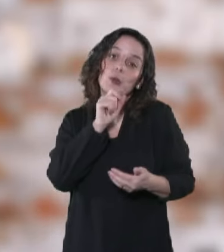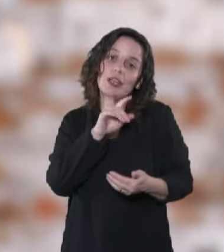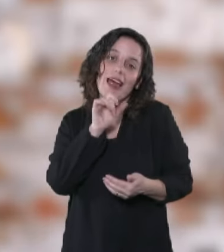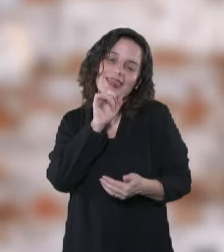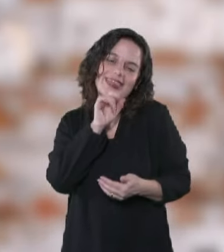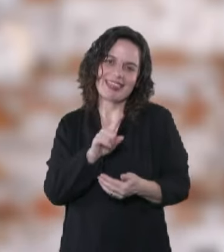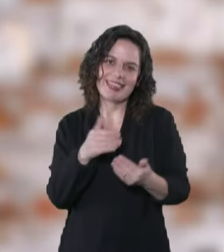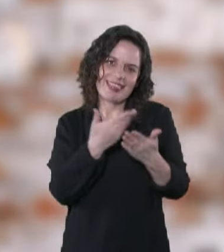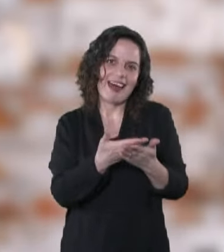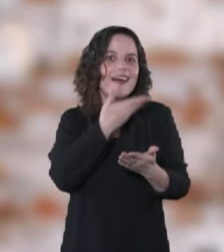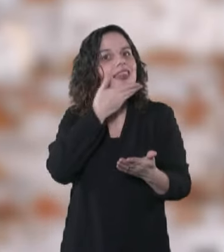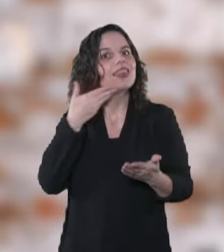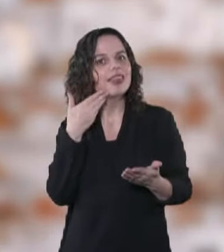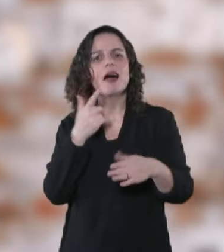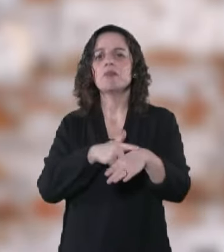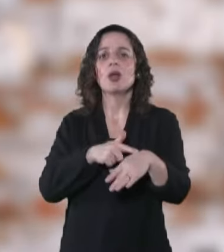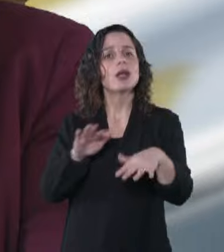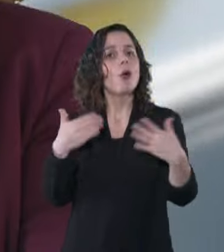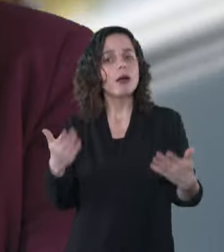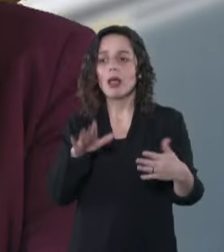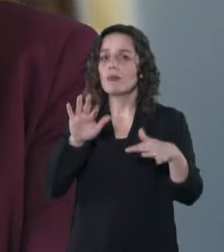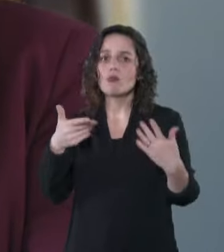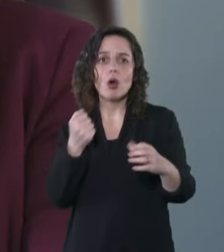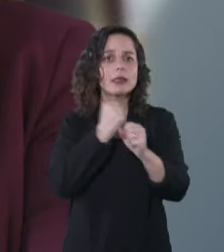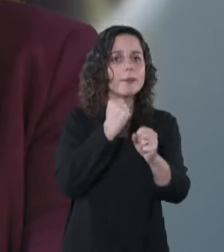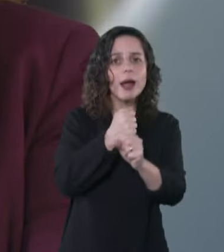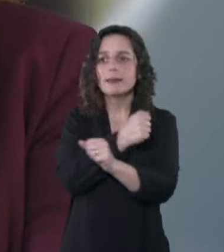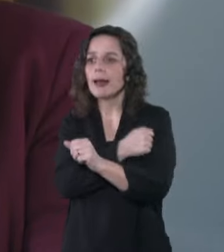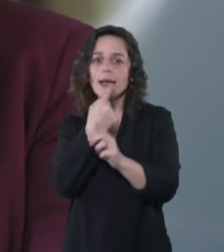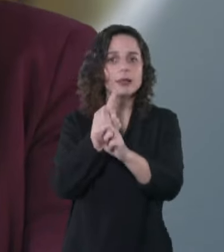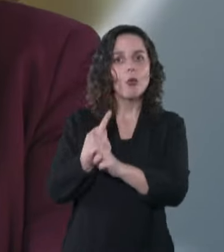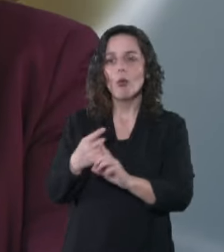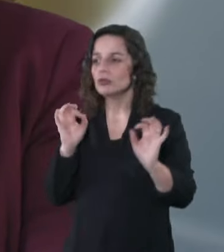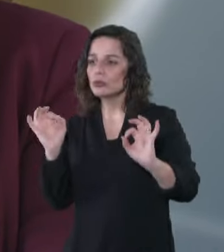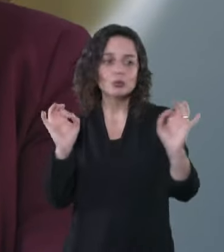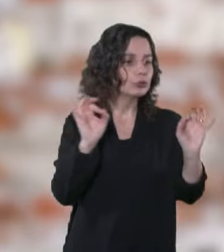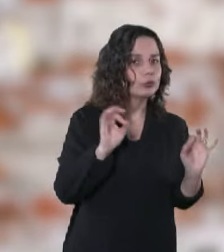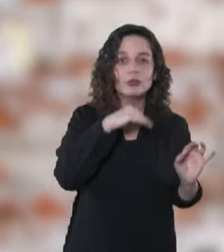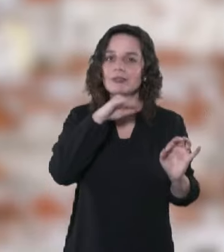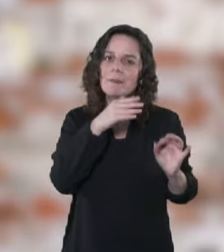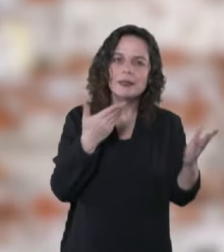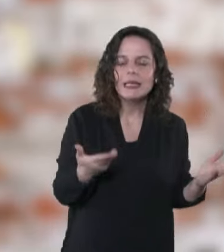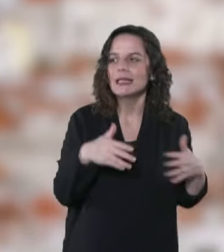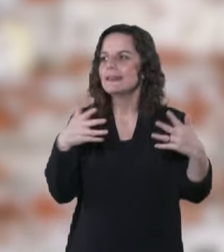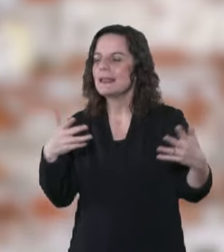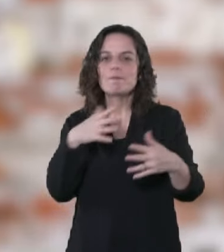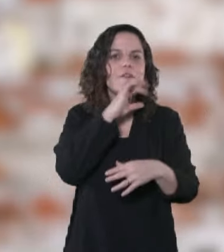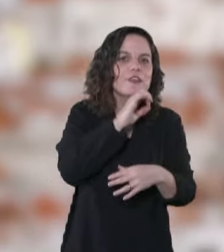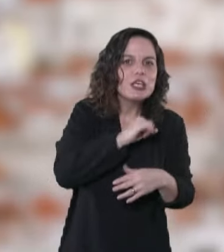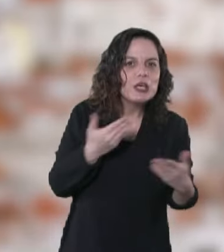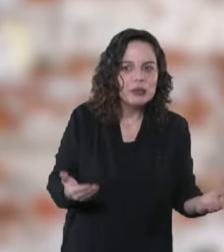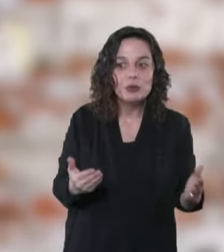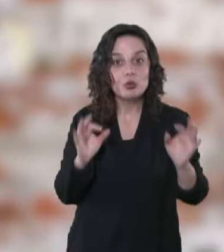de, em qualquer hora, depois de cumprir todas as suas funções que acham que têm que cumprir em termos familiares, por exemplo, em relação aos filhos,